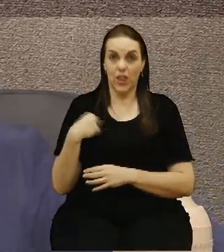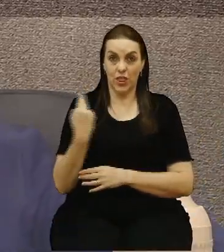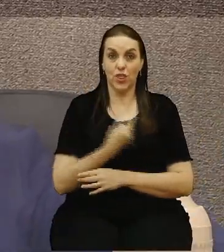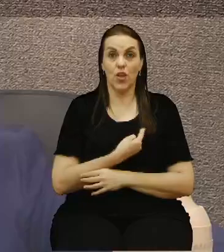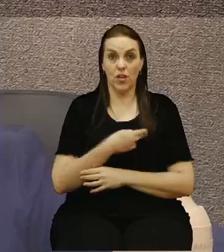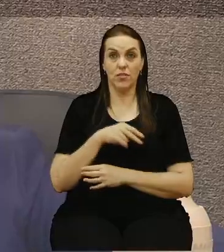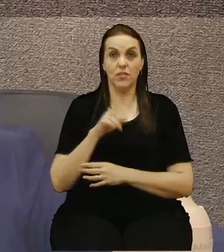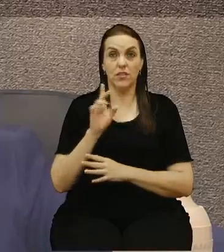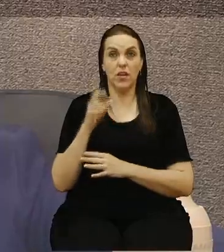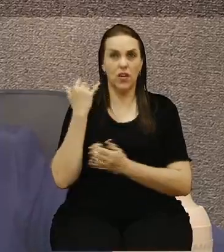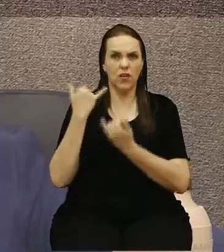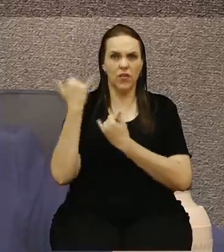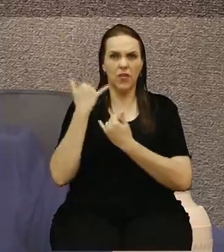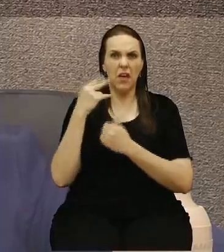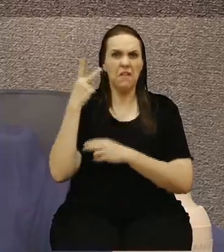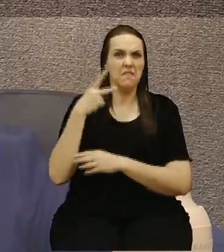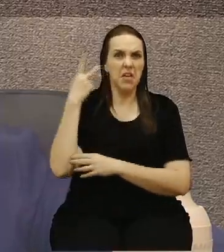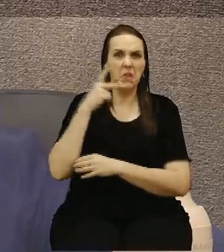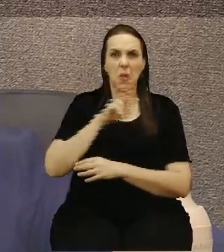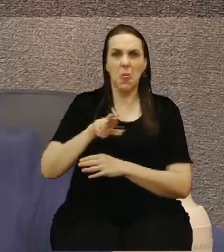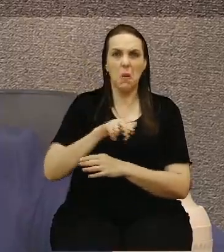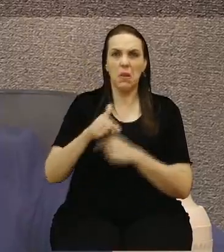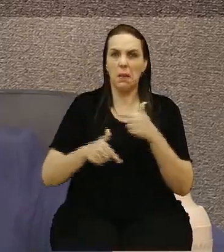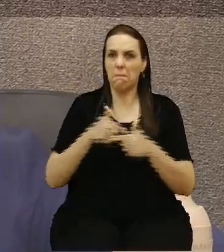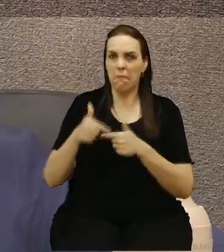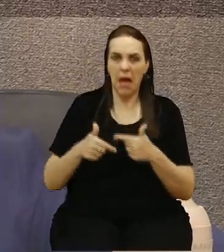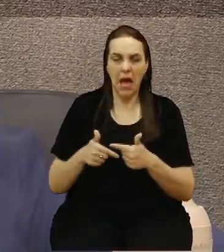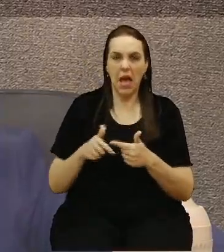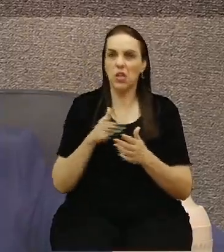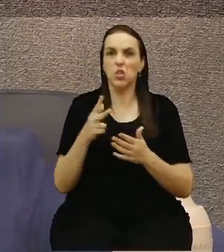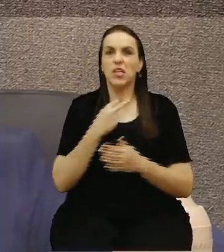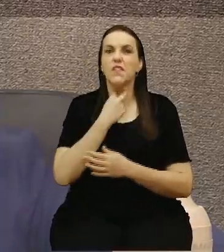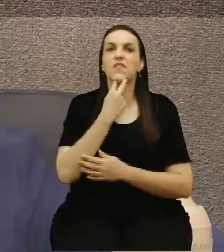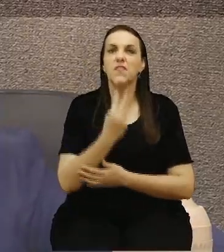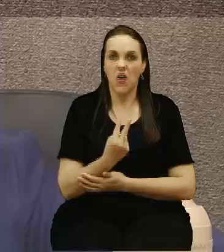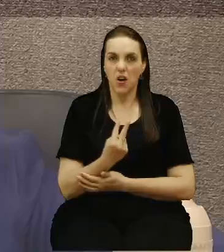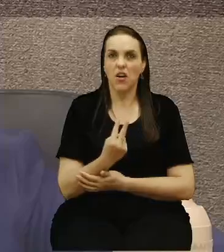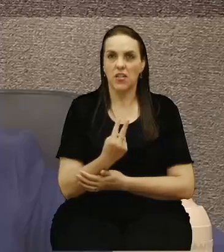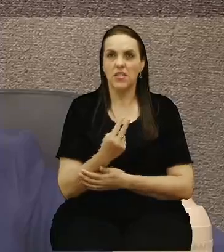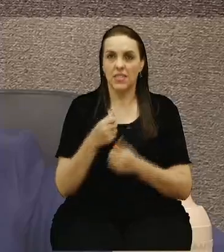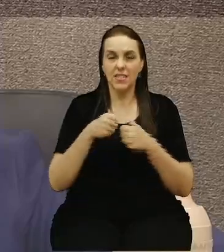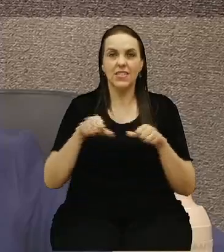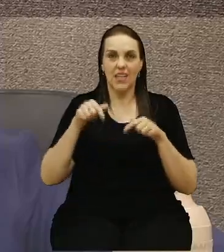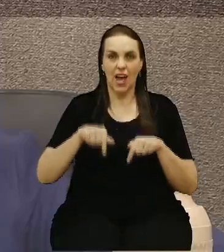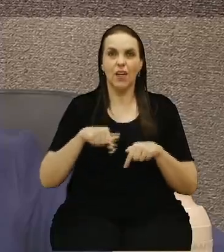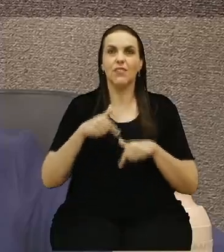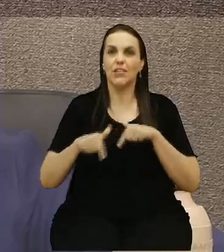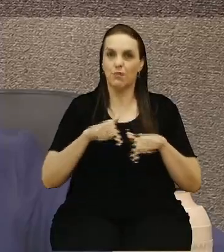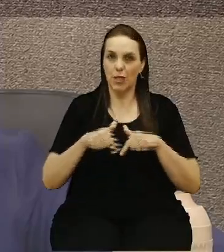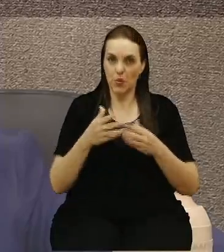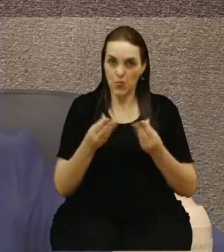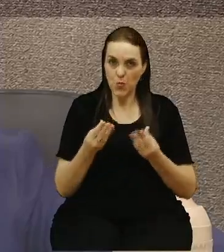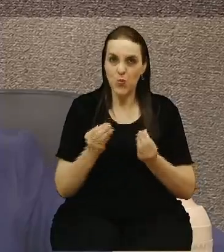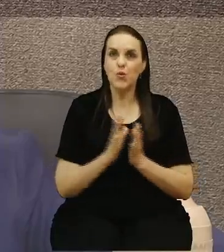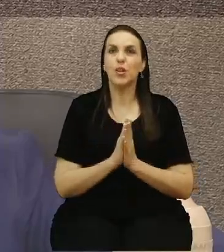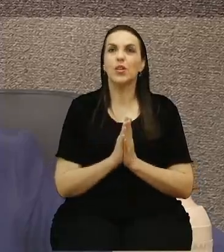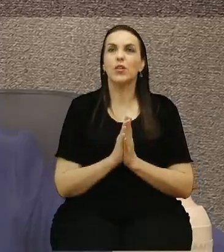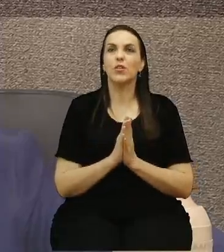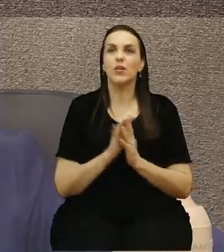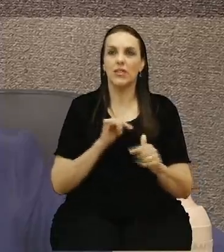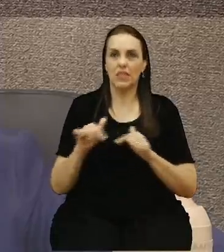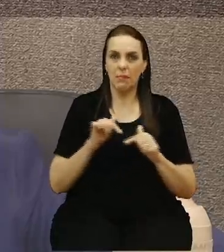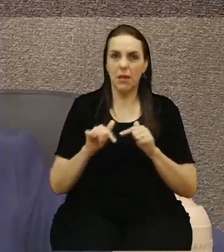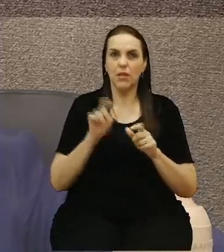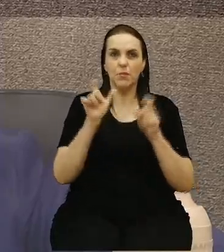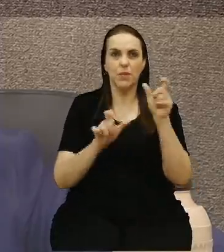os vereadores não trabalham, e hoje eu ouvi dizer que os vereadores não tinham voz. A gente estava aqui já, trabalhando muito e